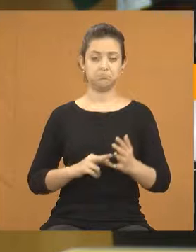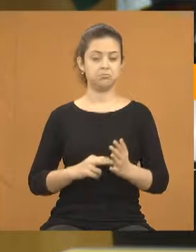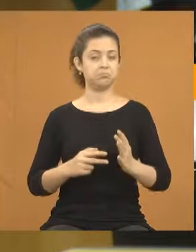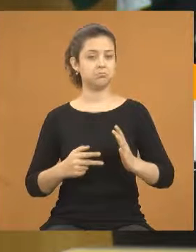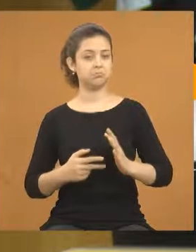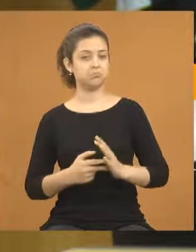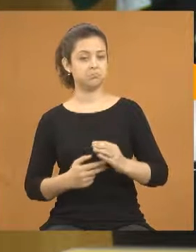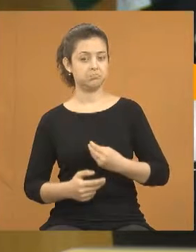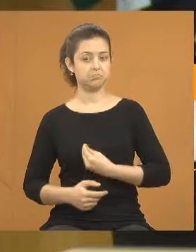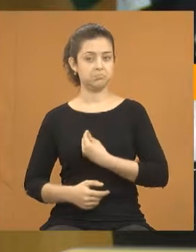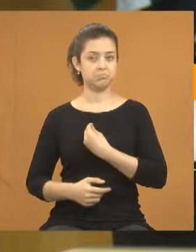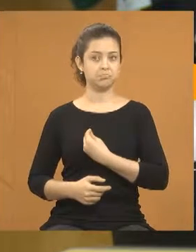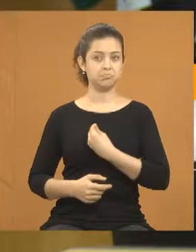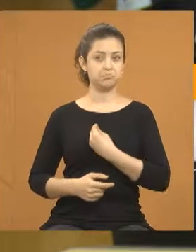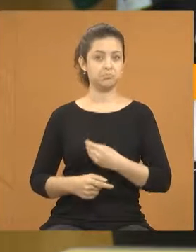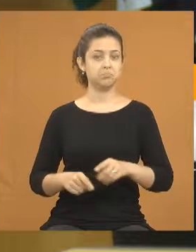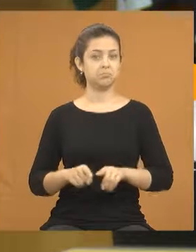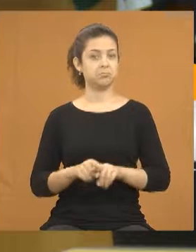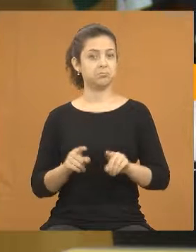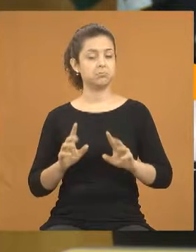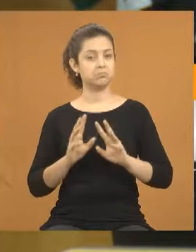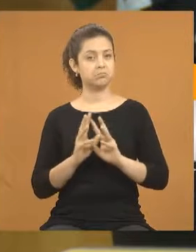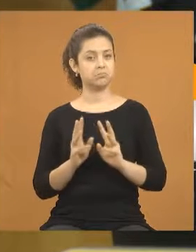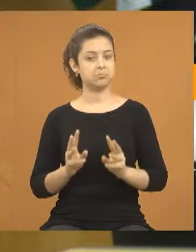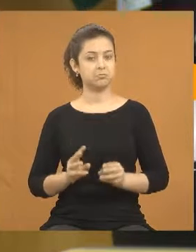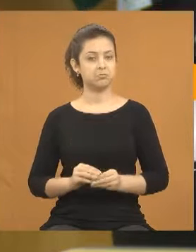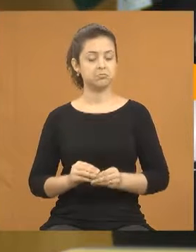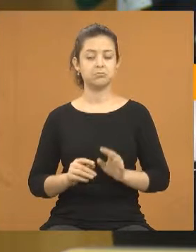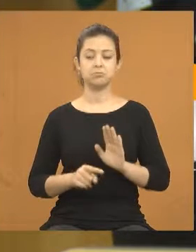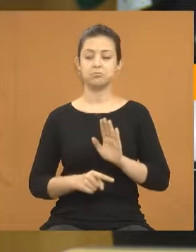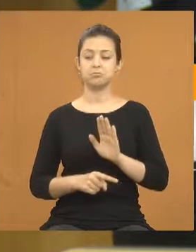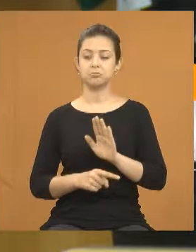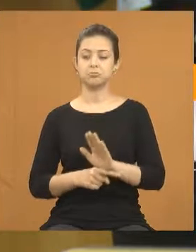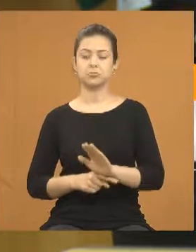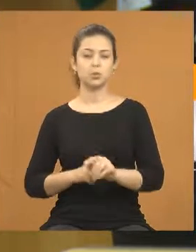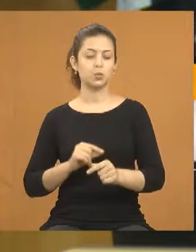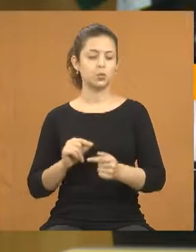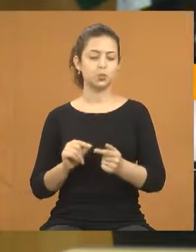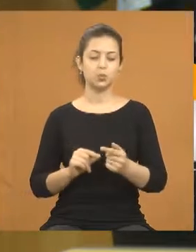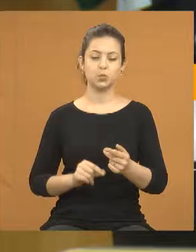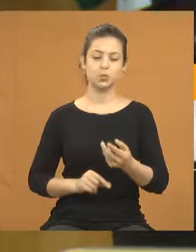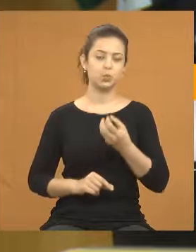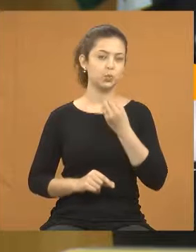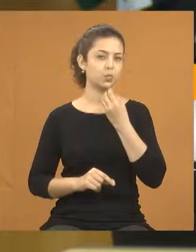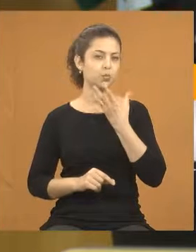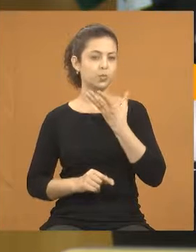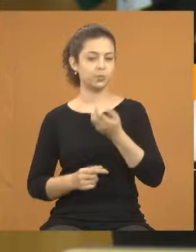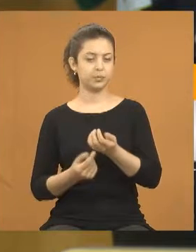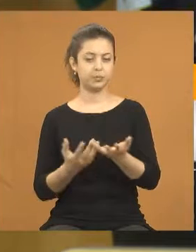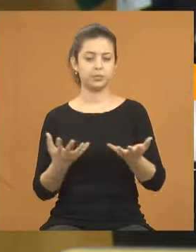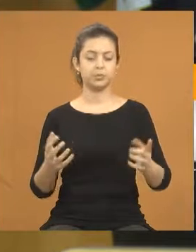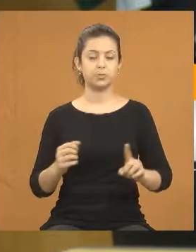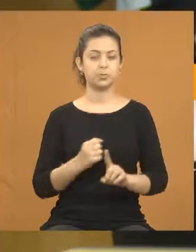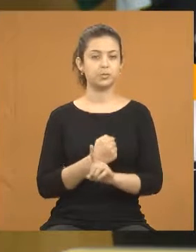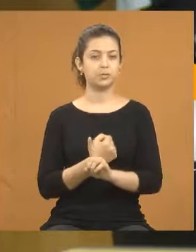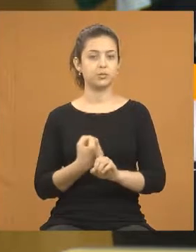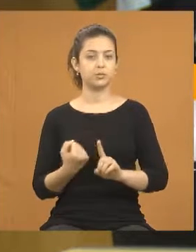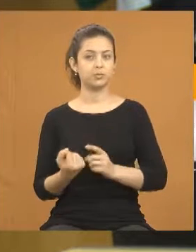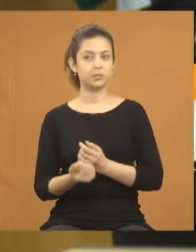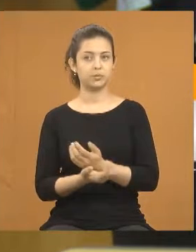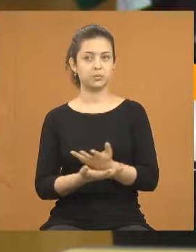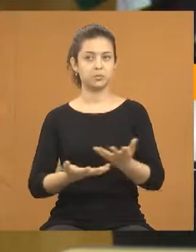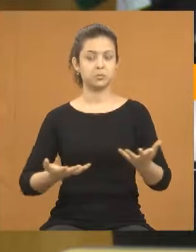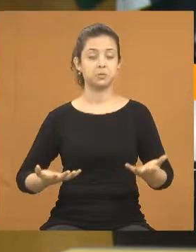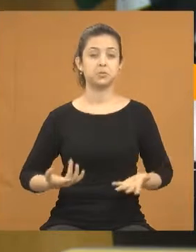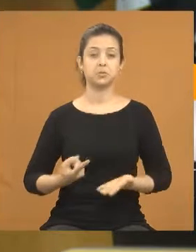o esporte é vida. Enfim, o esporte contribui com tudo que é de bom para a nossa sociedade, e